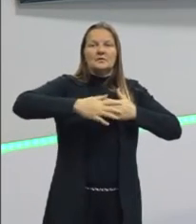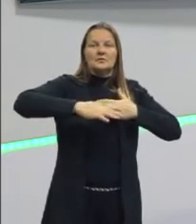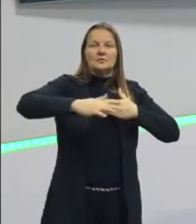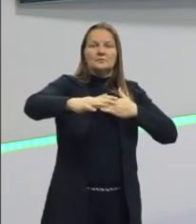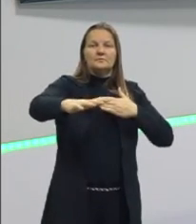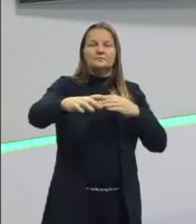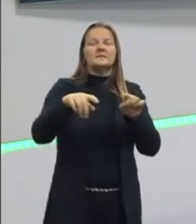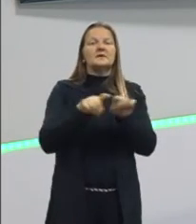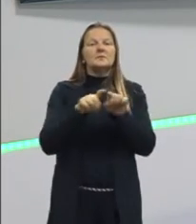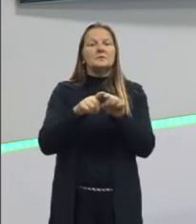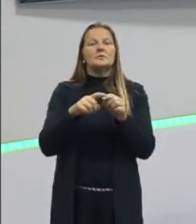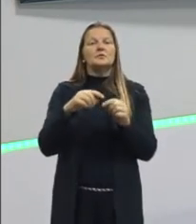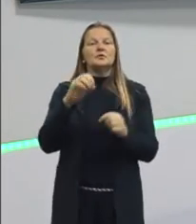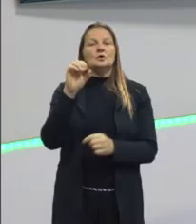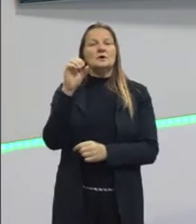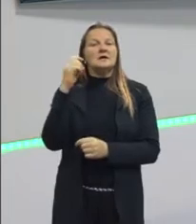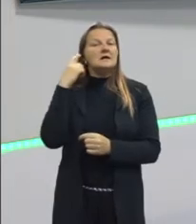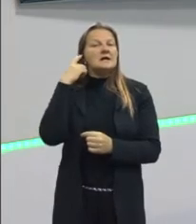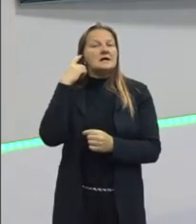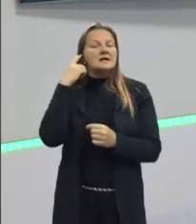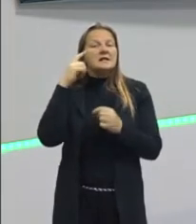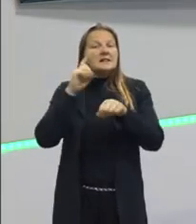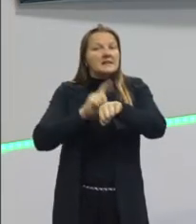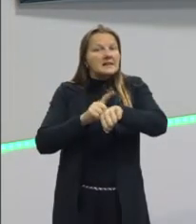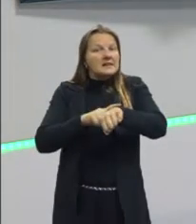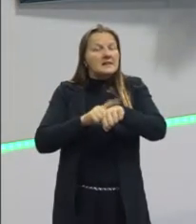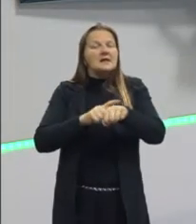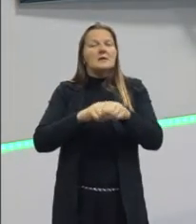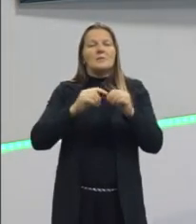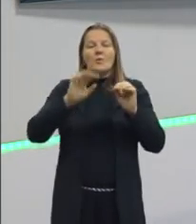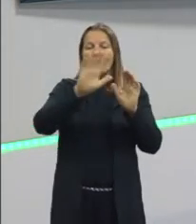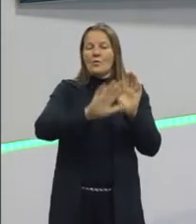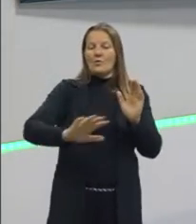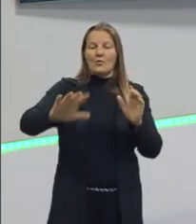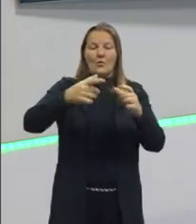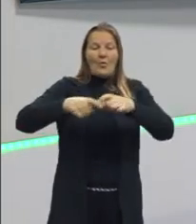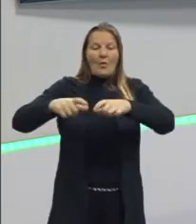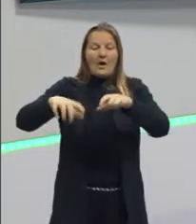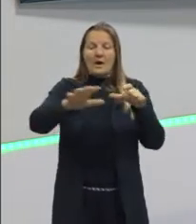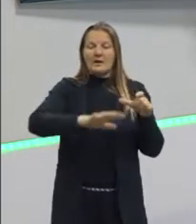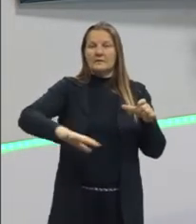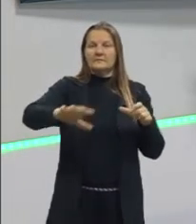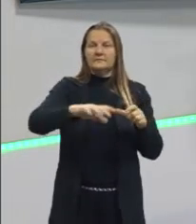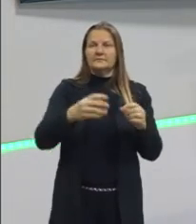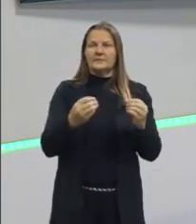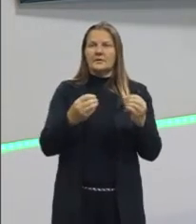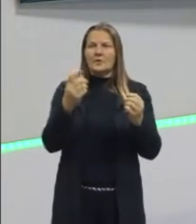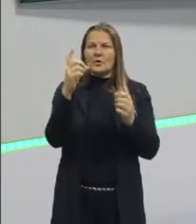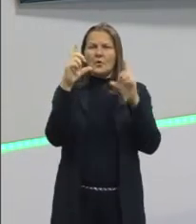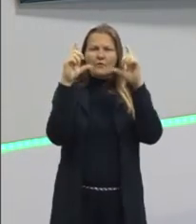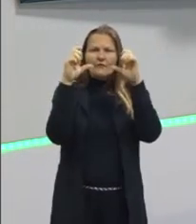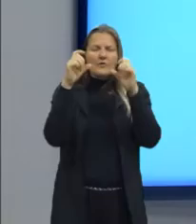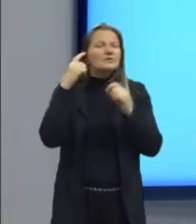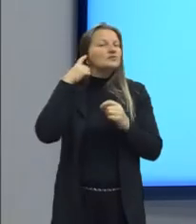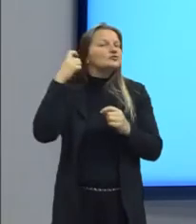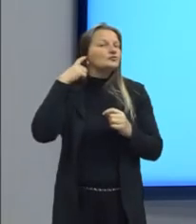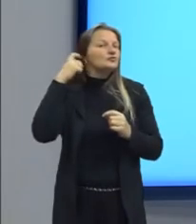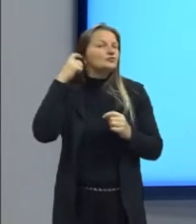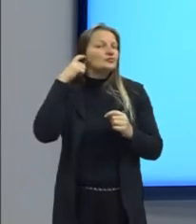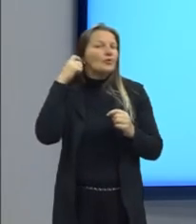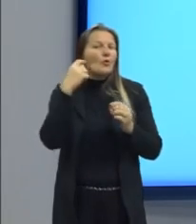exemplos de ondas né aqui a gente tem um exemplo de uma onda como que seria uma onda sonora né